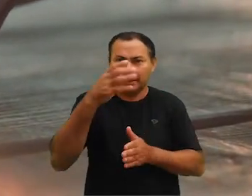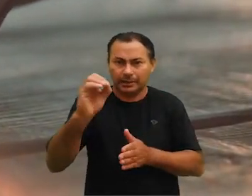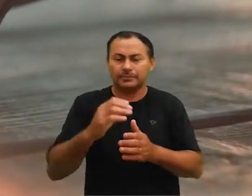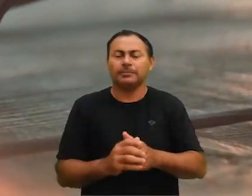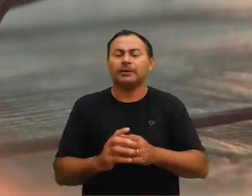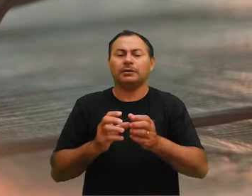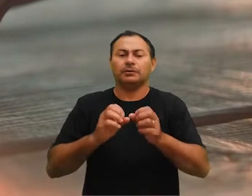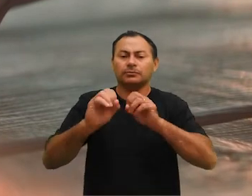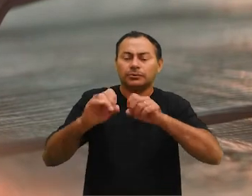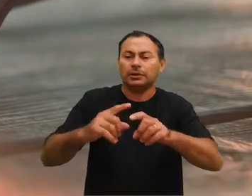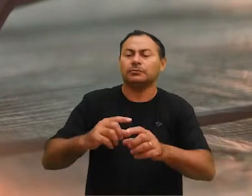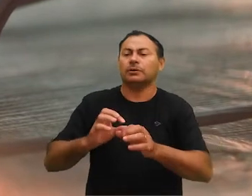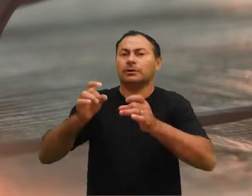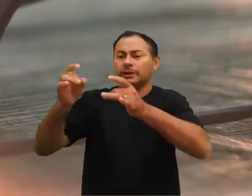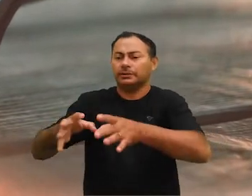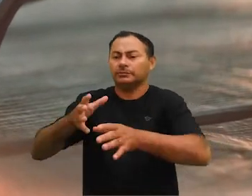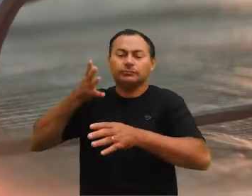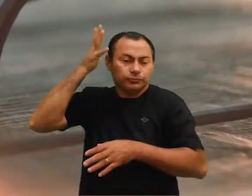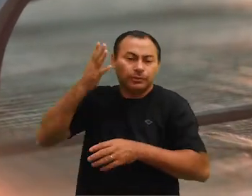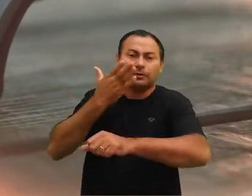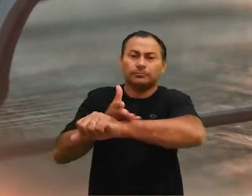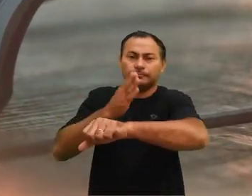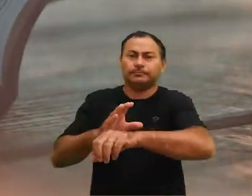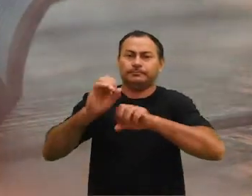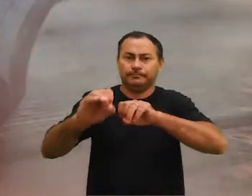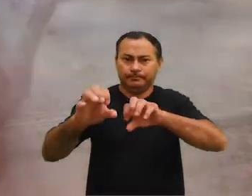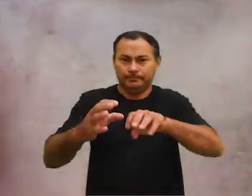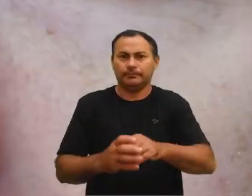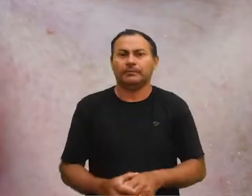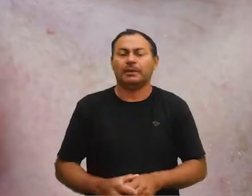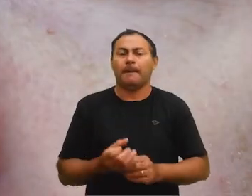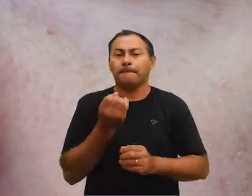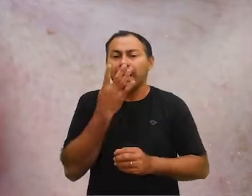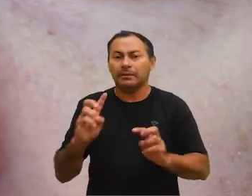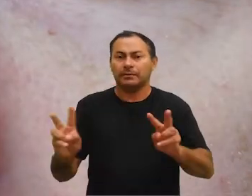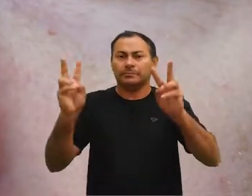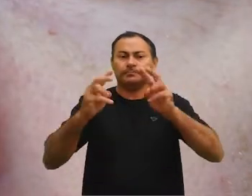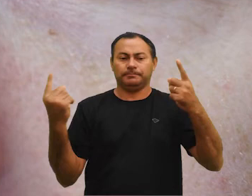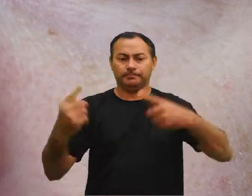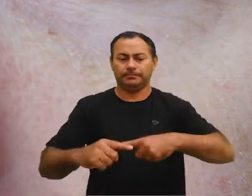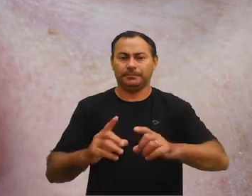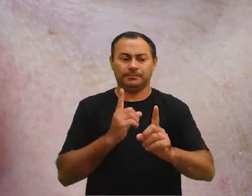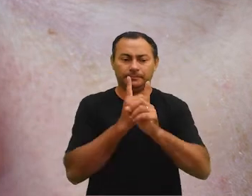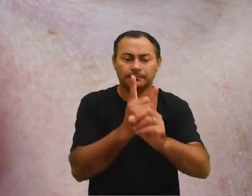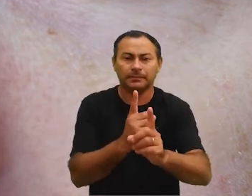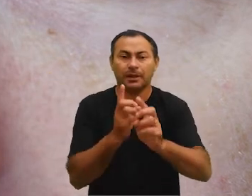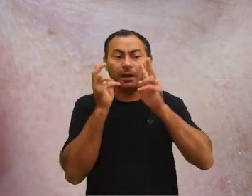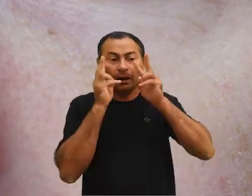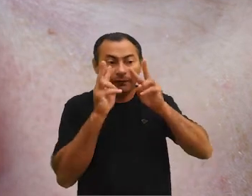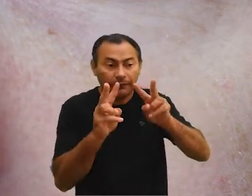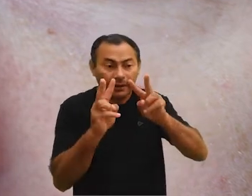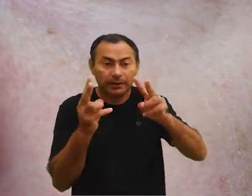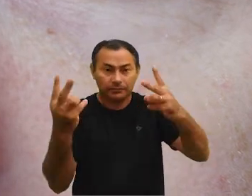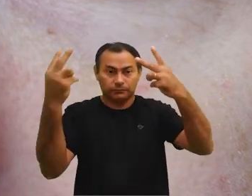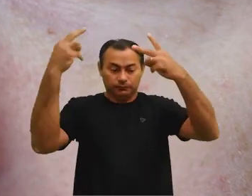e o restante do sermão é uma aplicação deste ensino. As bem-aventuranças desafiam os discípulos a olharem